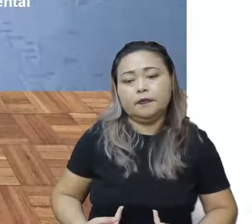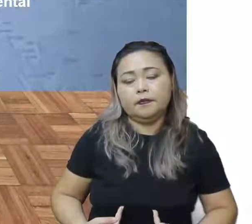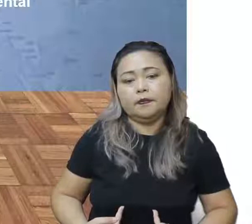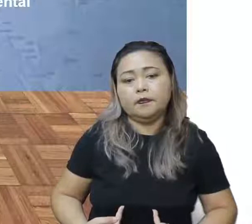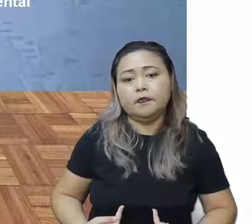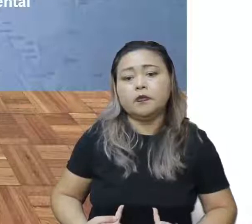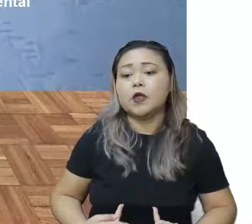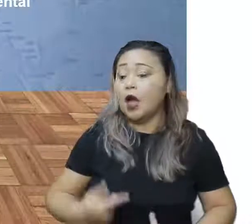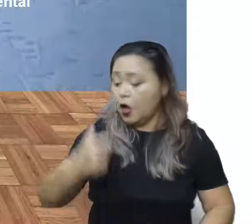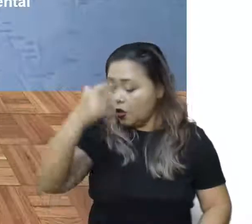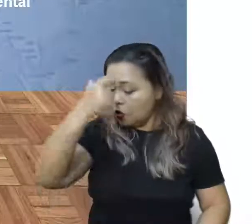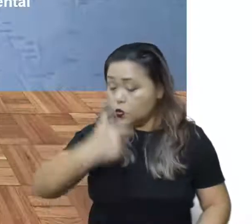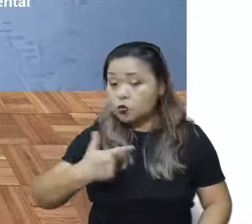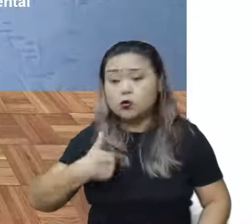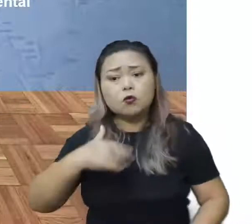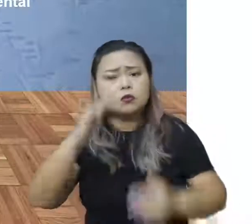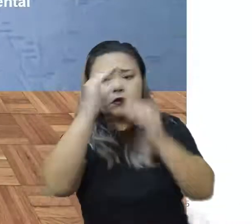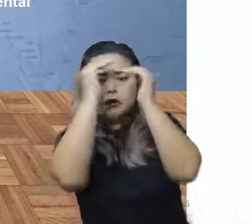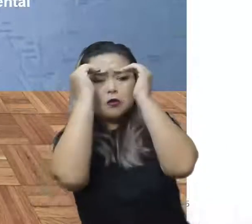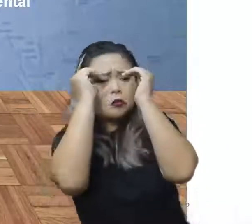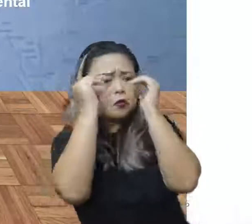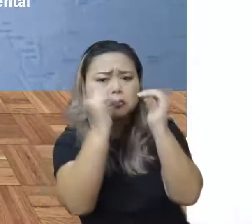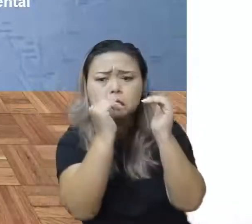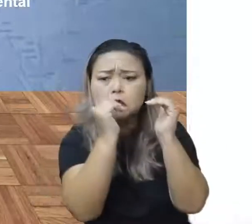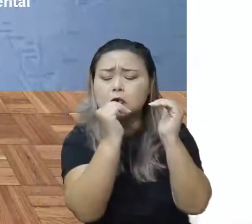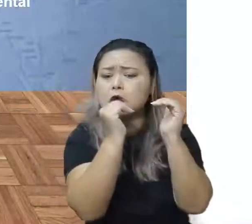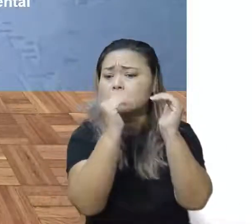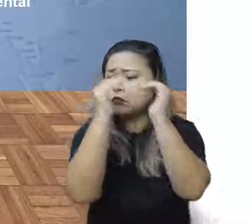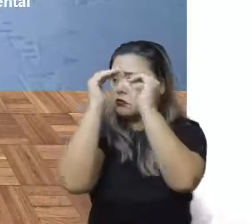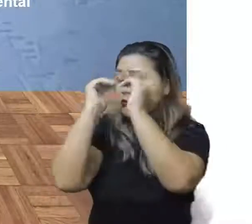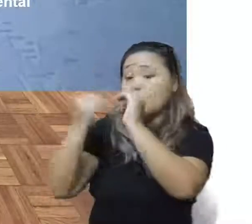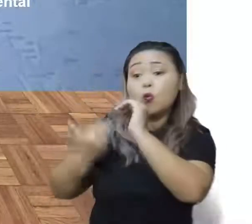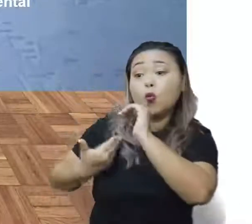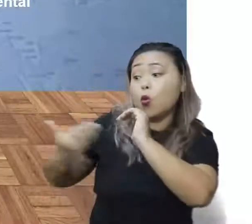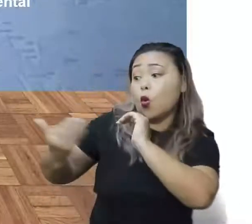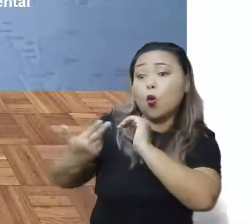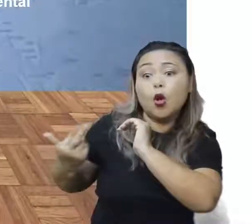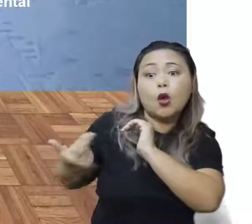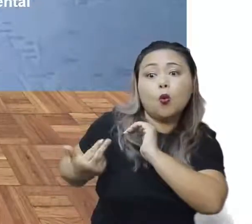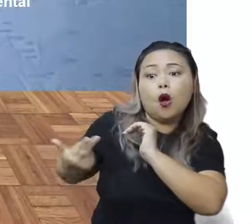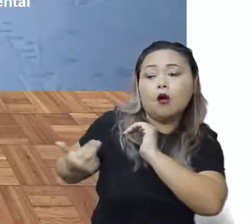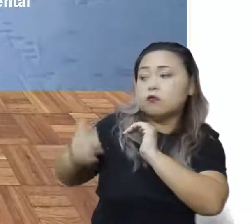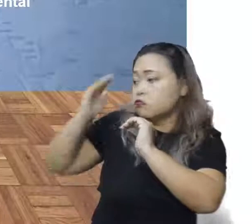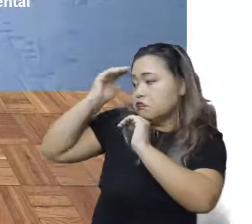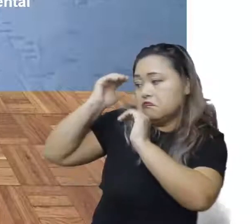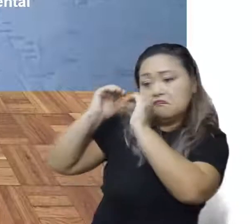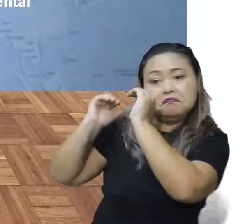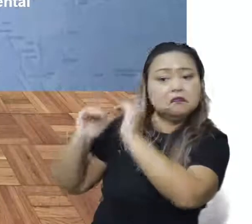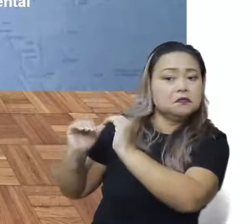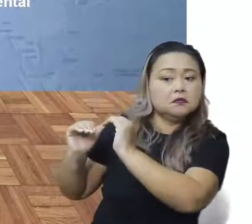Que muitas vezes não respeitamos nem os nossos próprios irmãos.